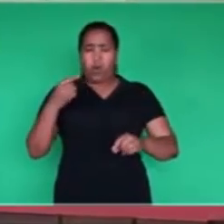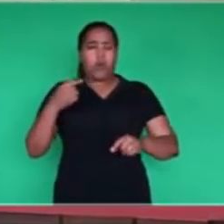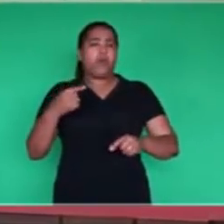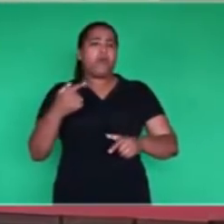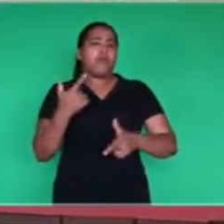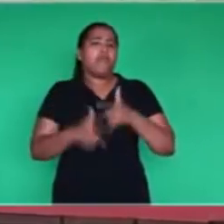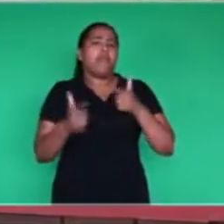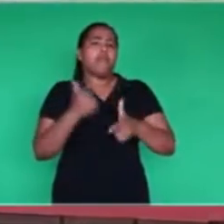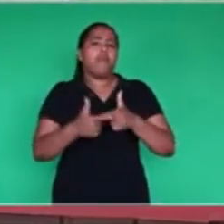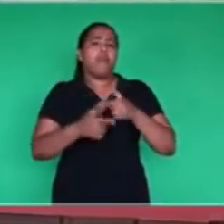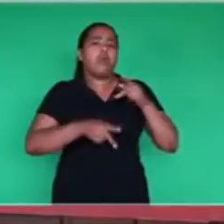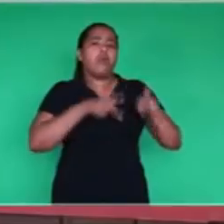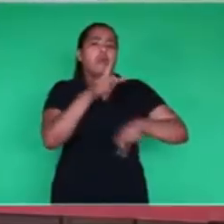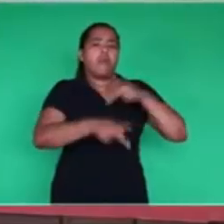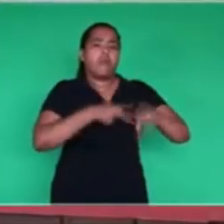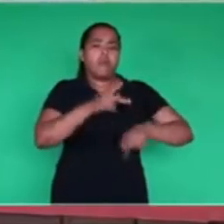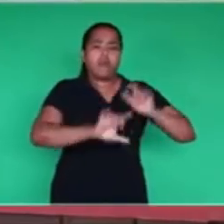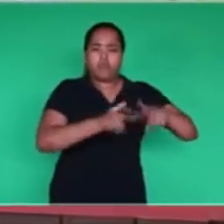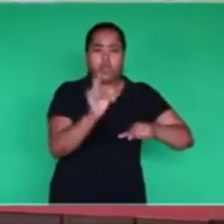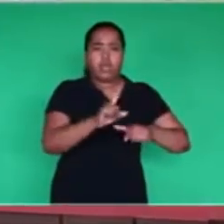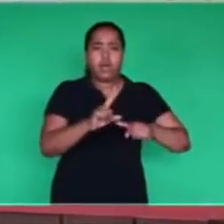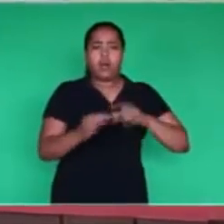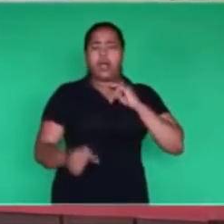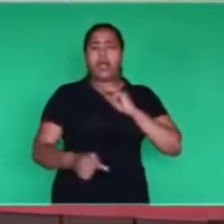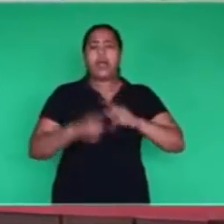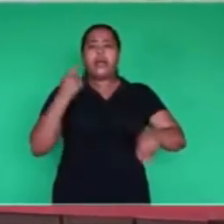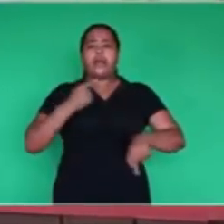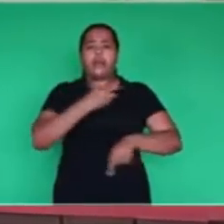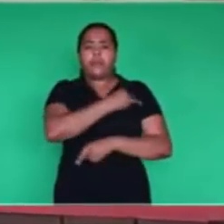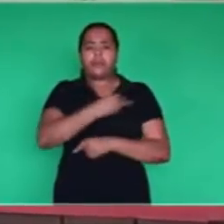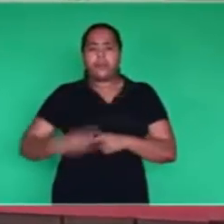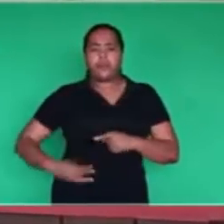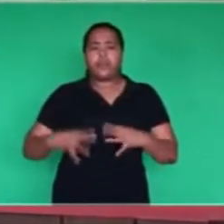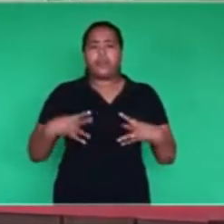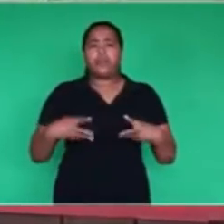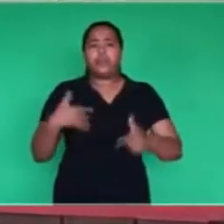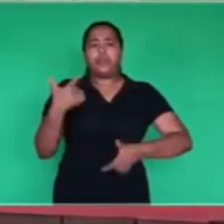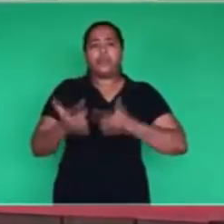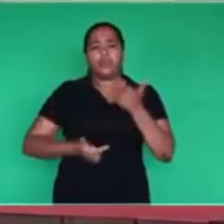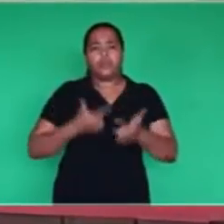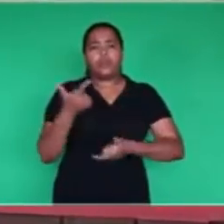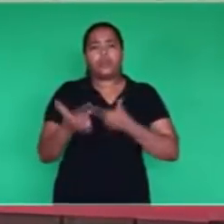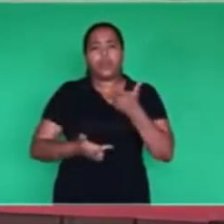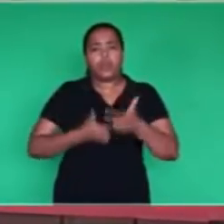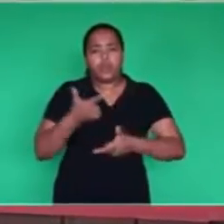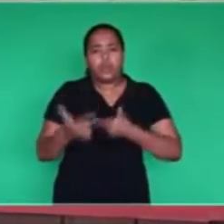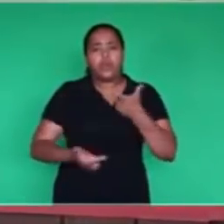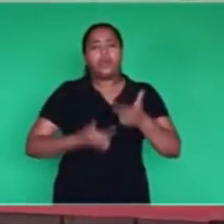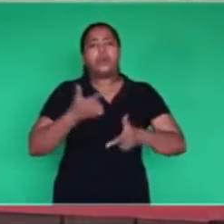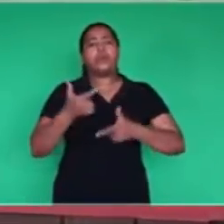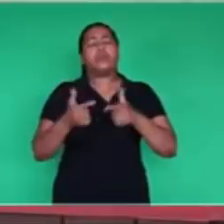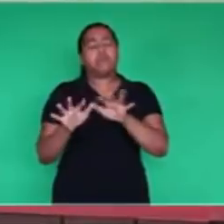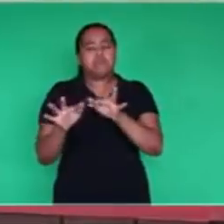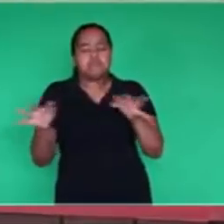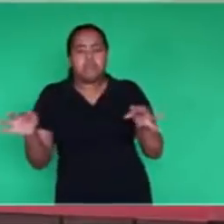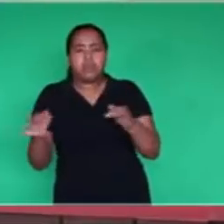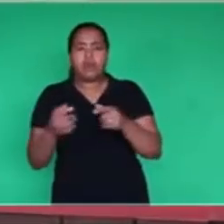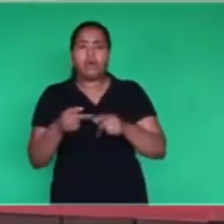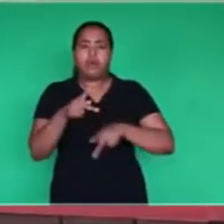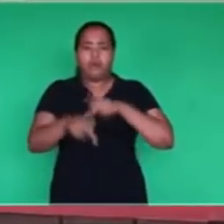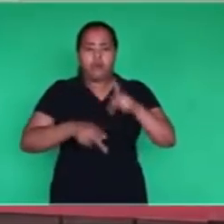Israel, é contra o Messias, que toda luta não se diz a respeito, simplesmente, o povo de Israel